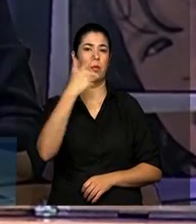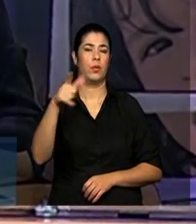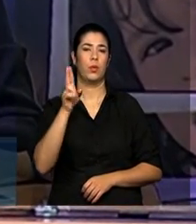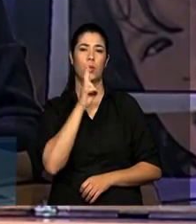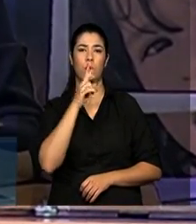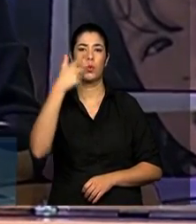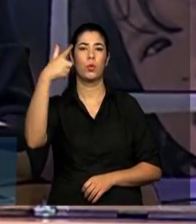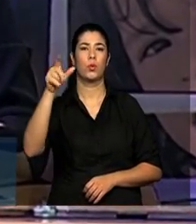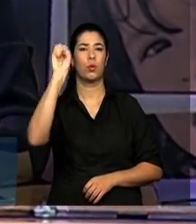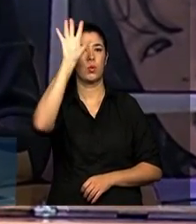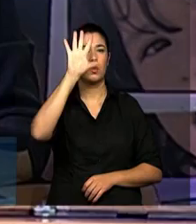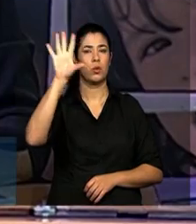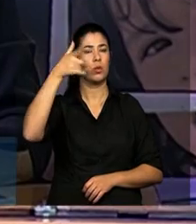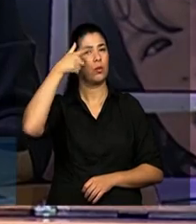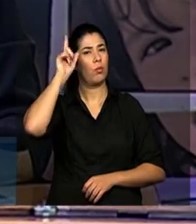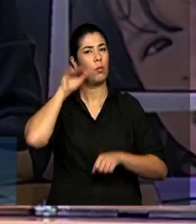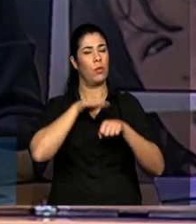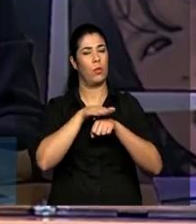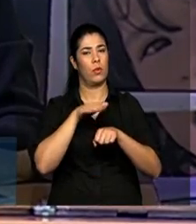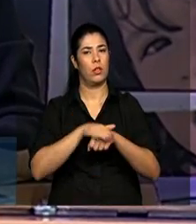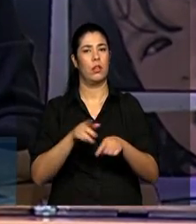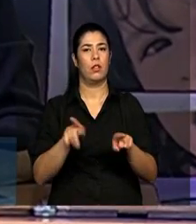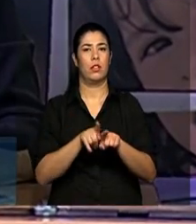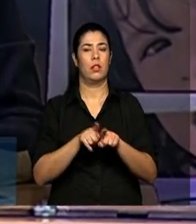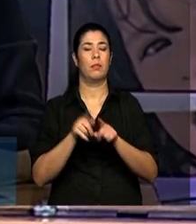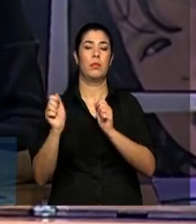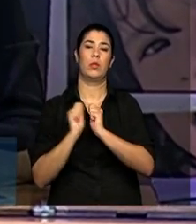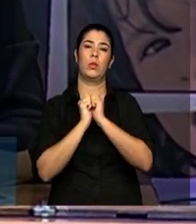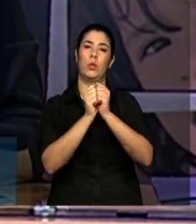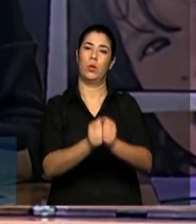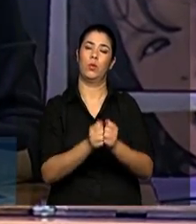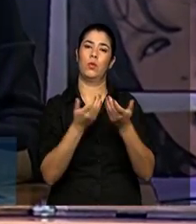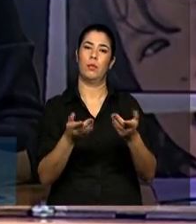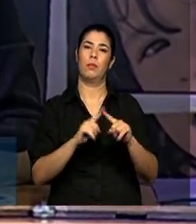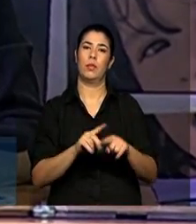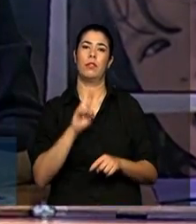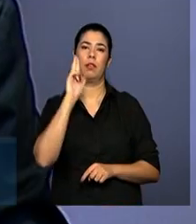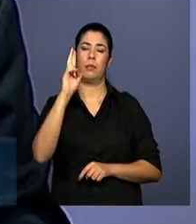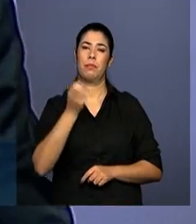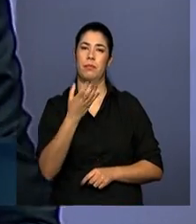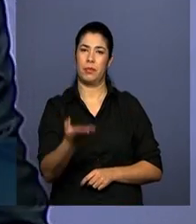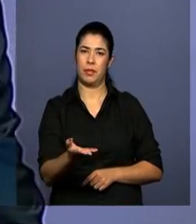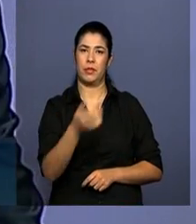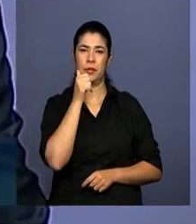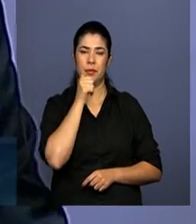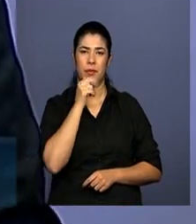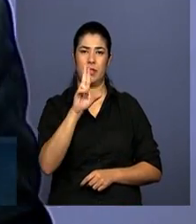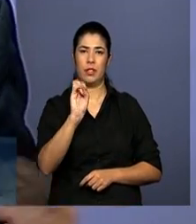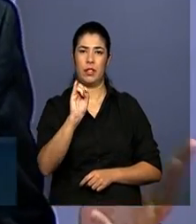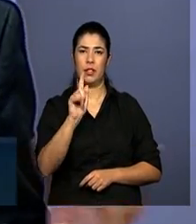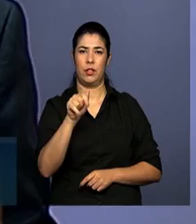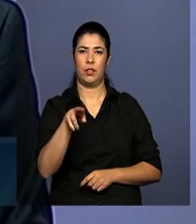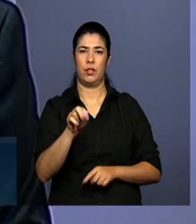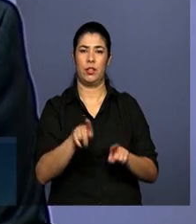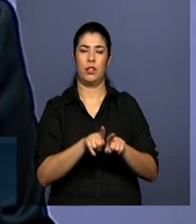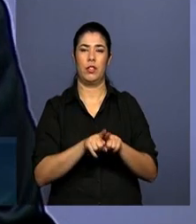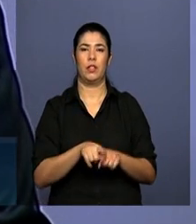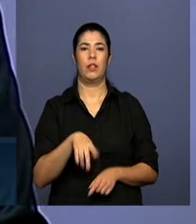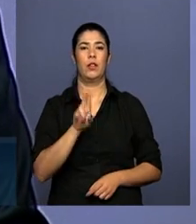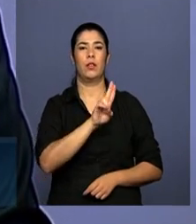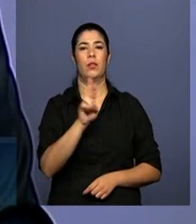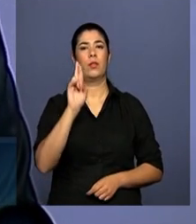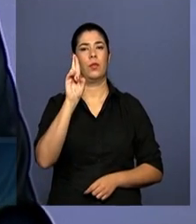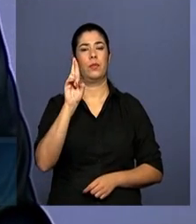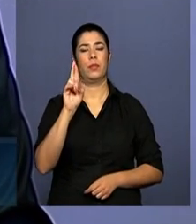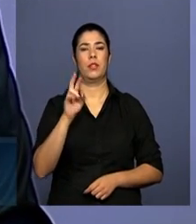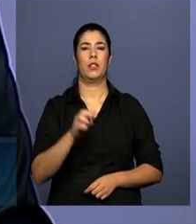urgência em outro estado, saiu ontem à noite e queria estar com a gente aqui, mas muito bem o representa. Em nome